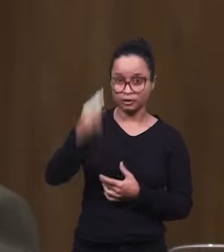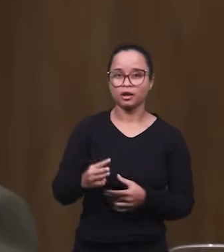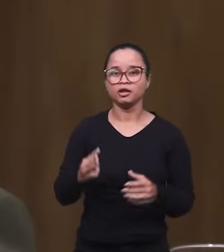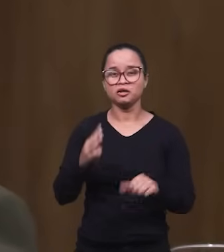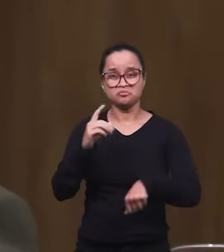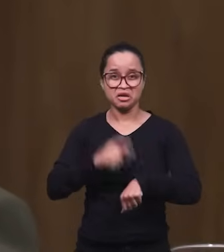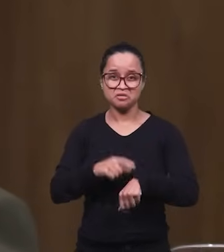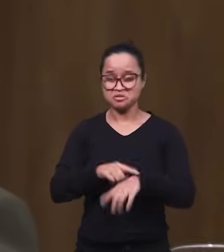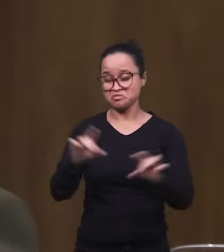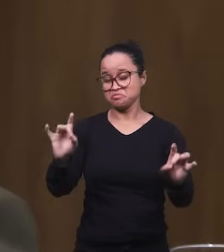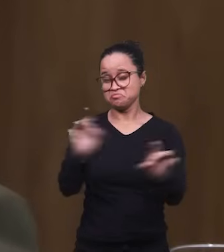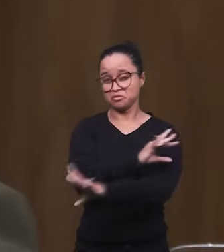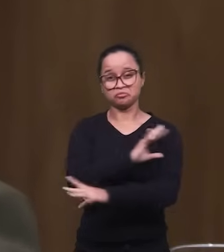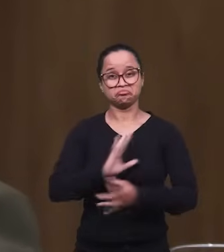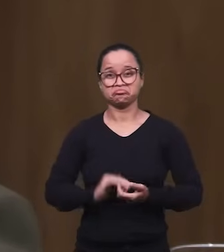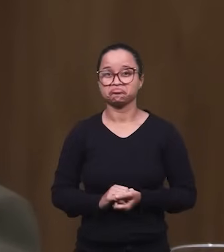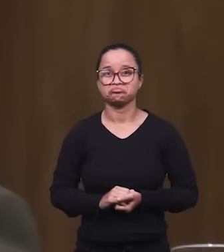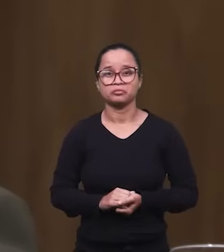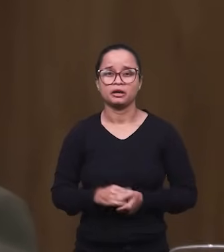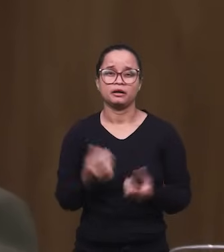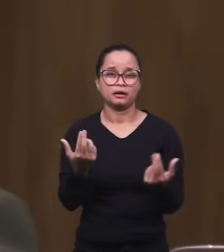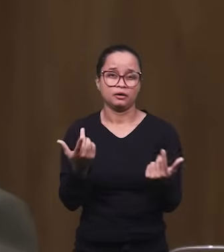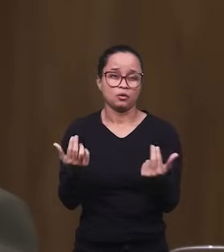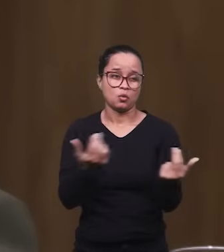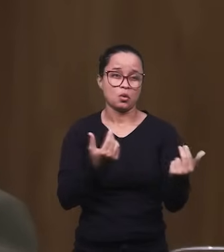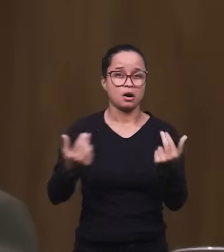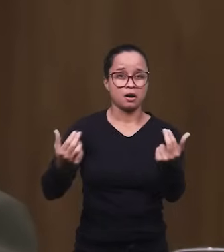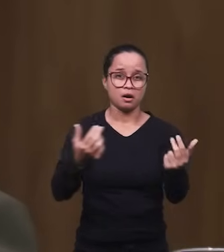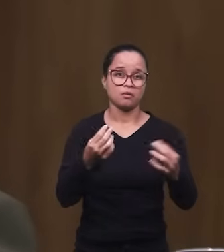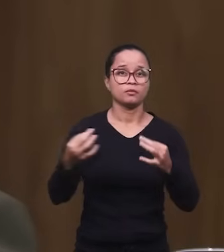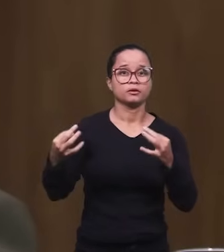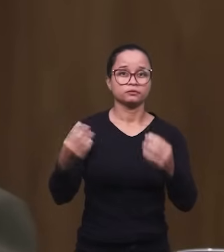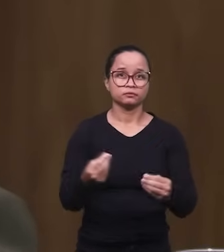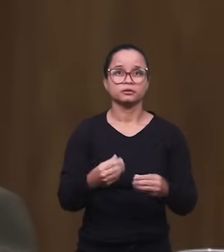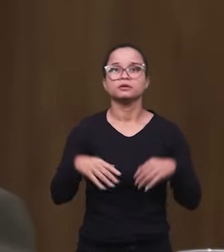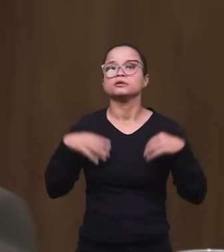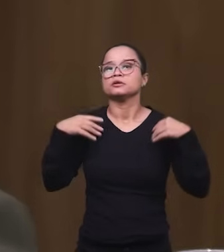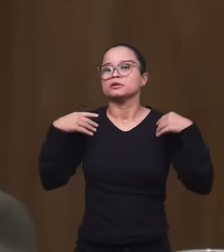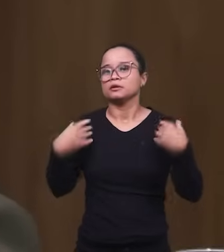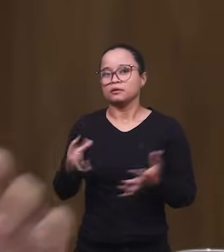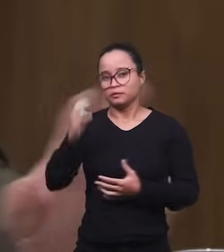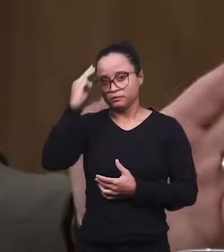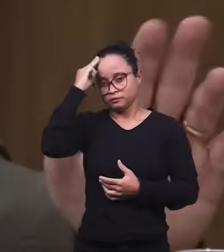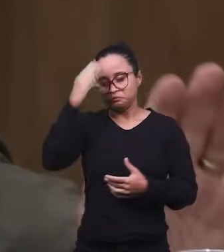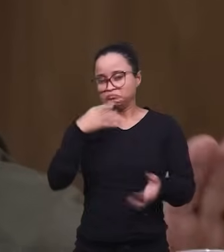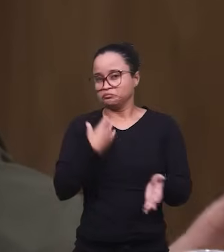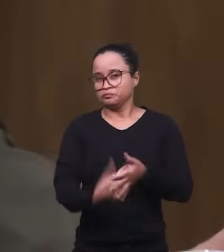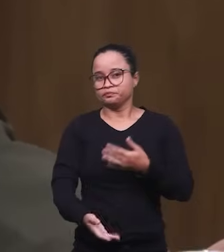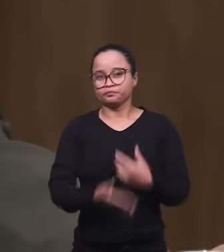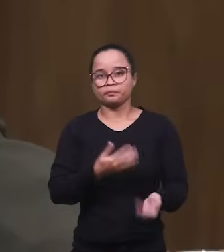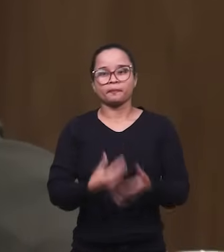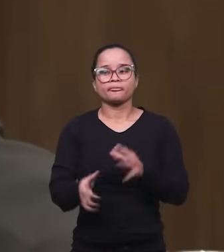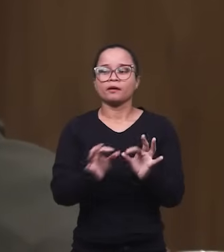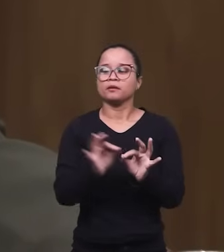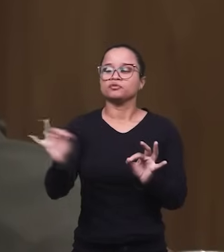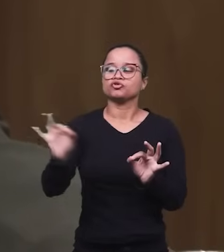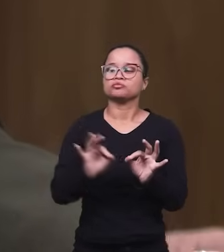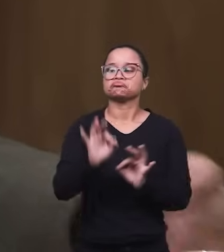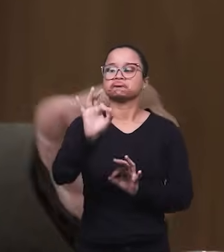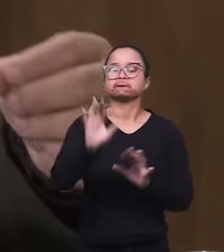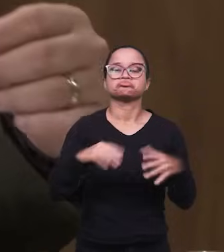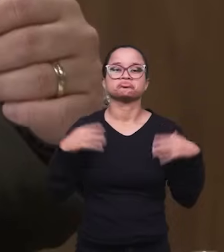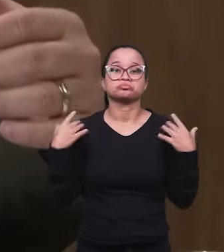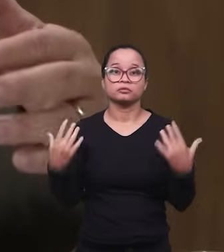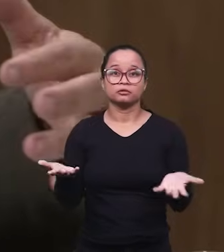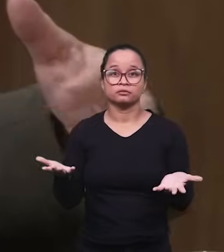estava absoluto. Ele passava igual para todo mundo. E para Newton tanto faz. Qual era a medida de tempo? Uhum. Você